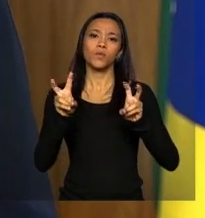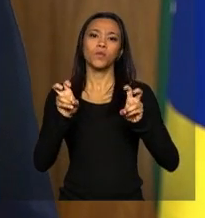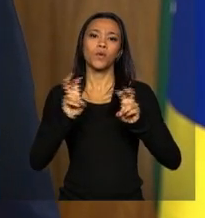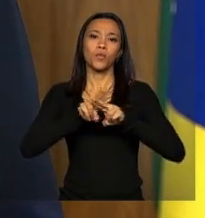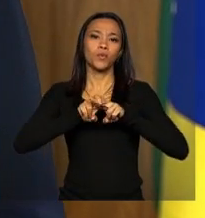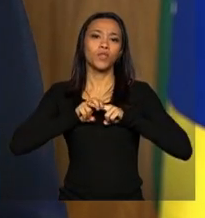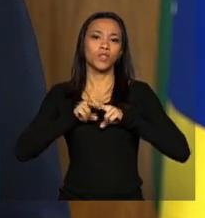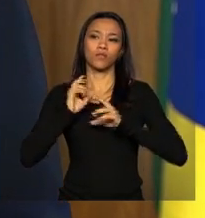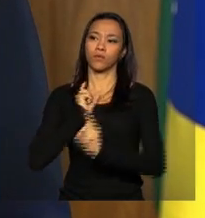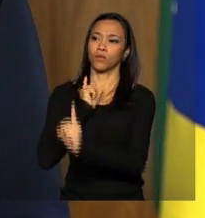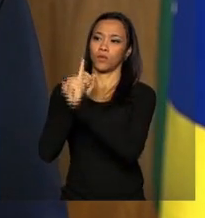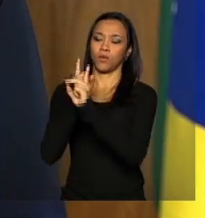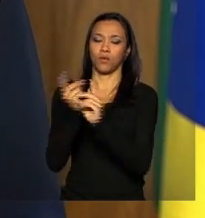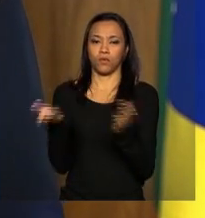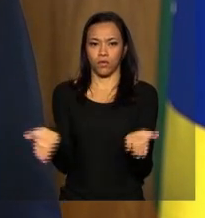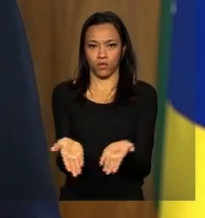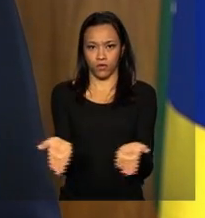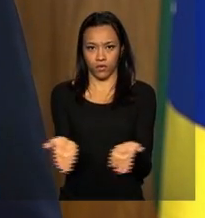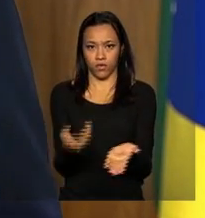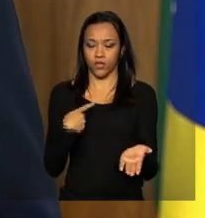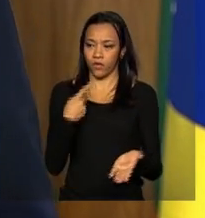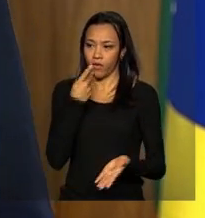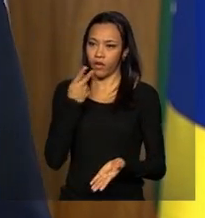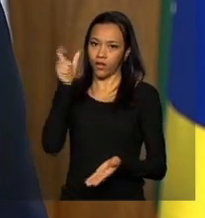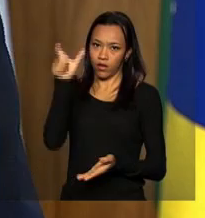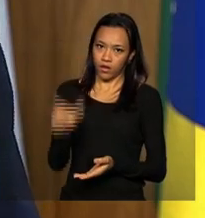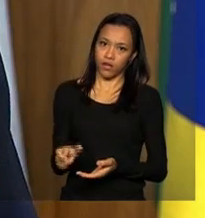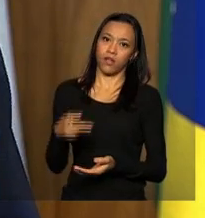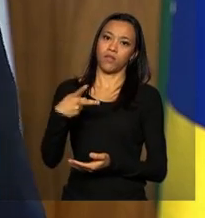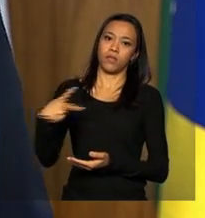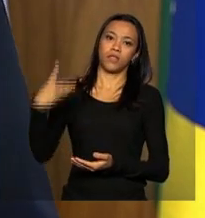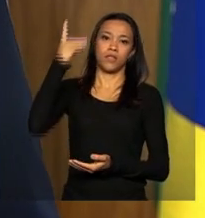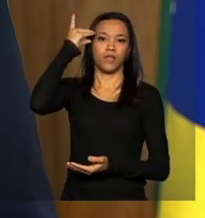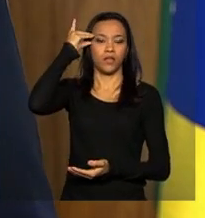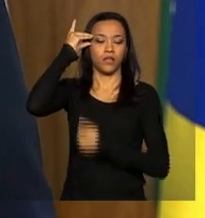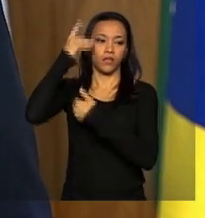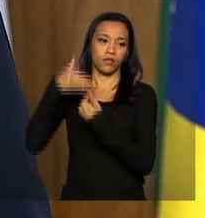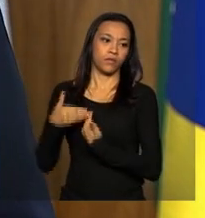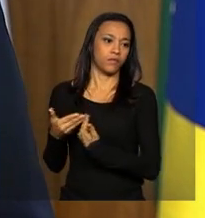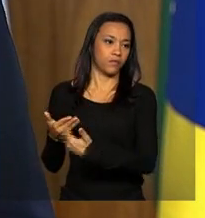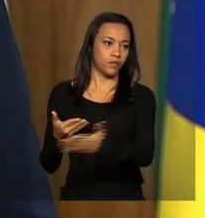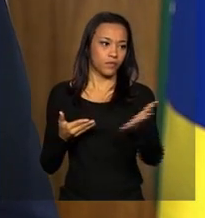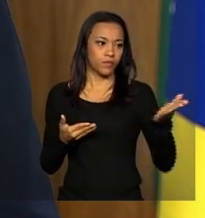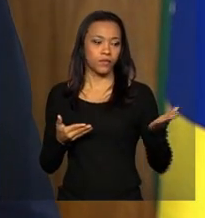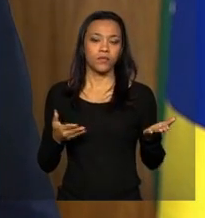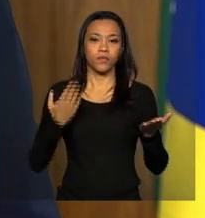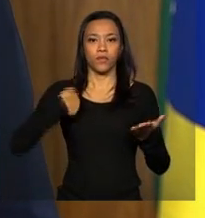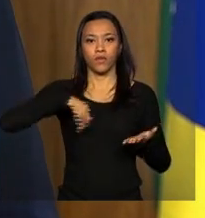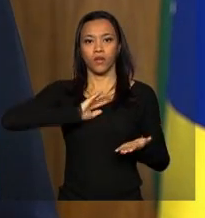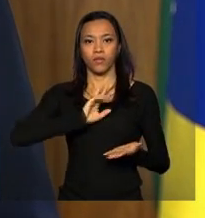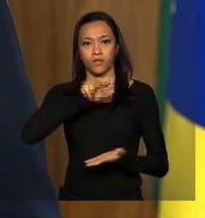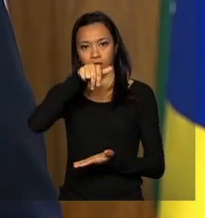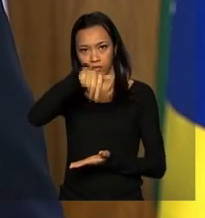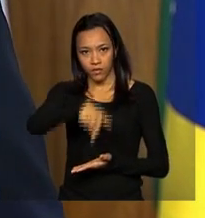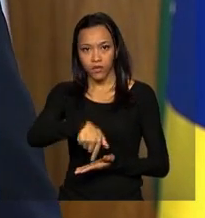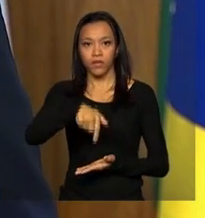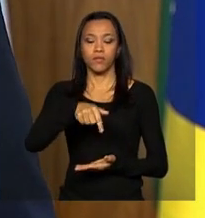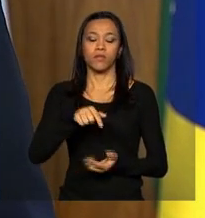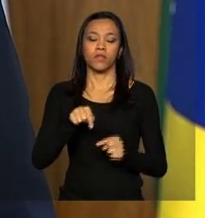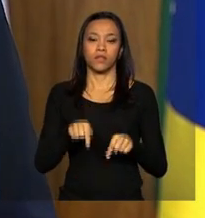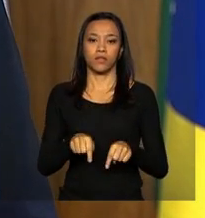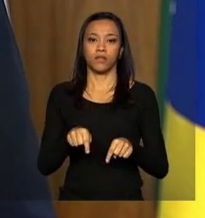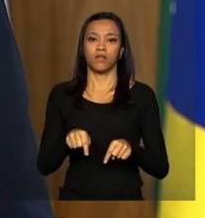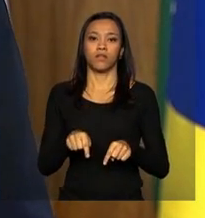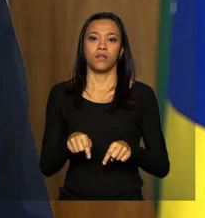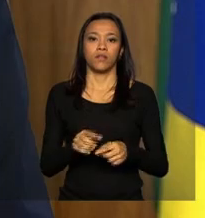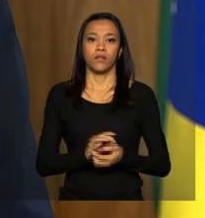deste encontro. Senhora Presidenta, senhoras e senhores, nós viemos porque,